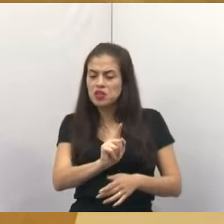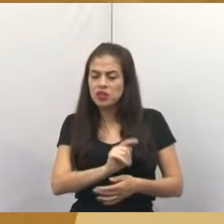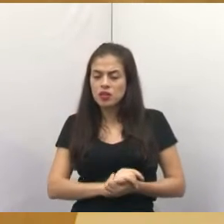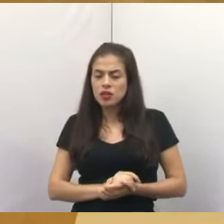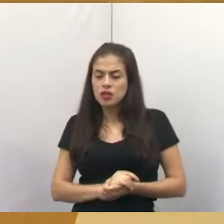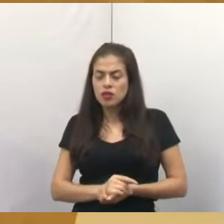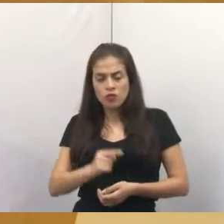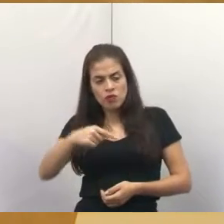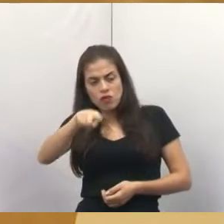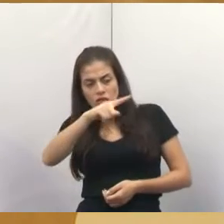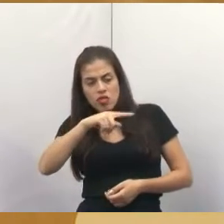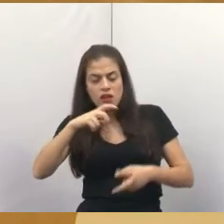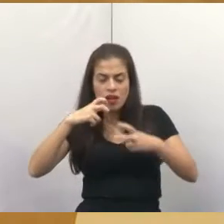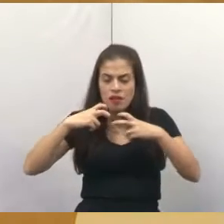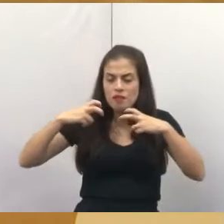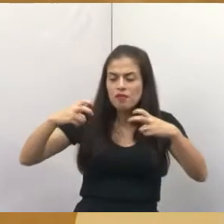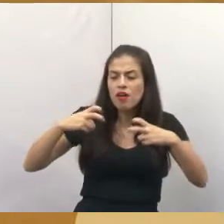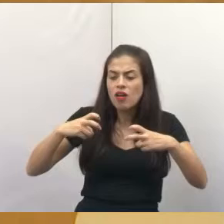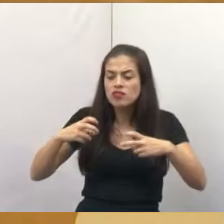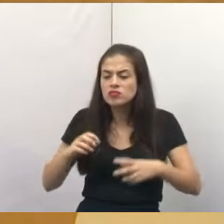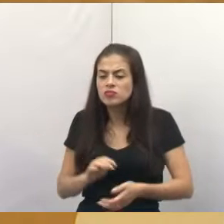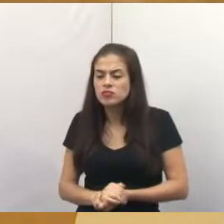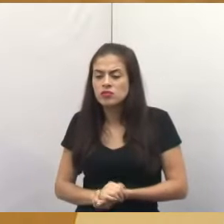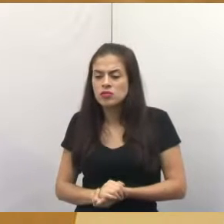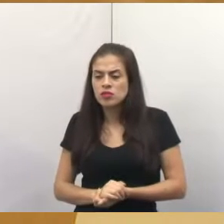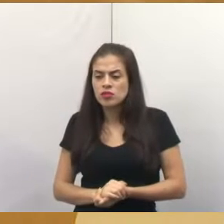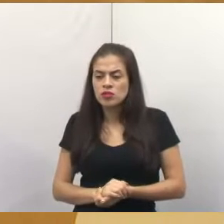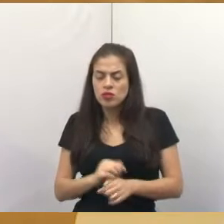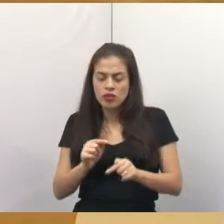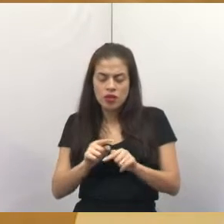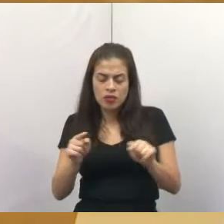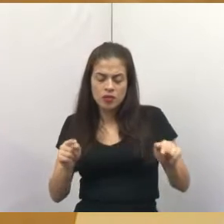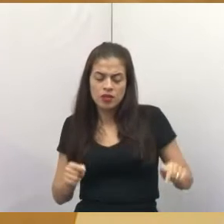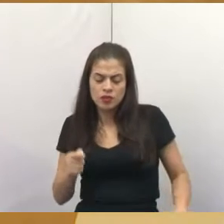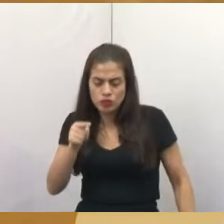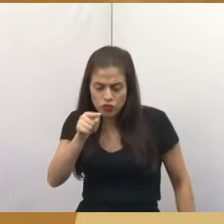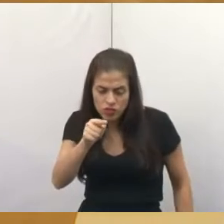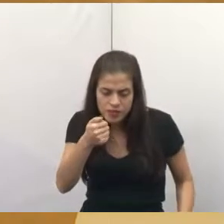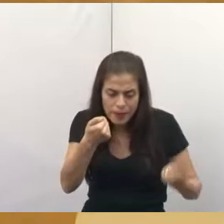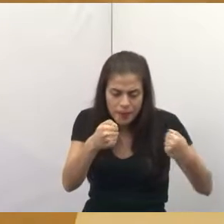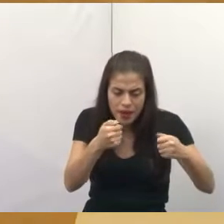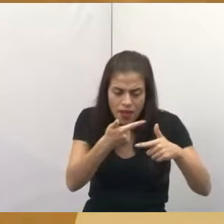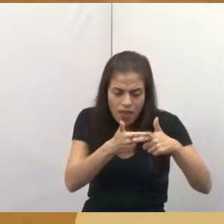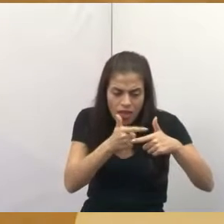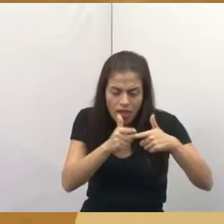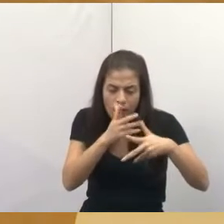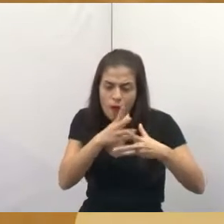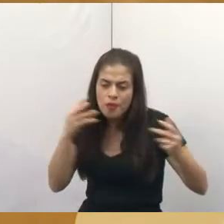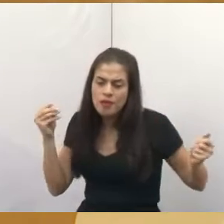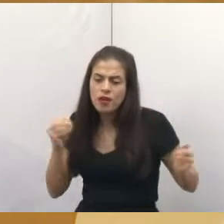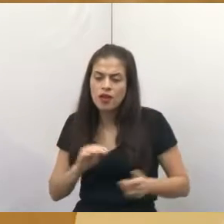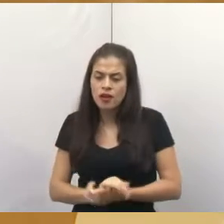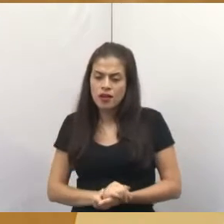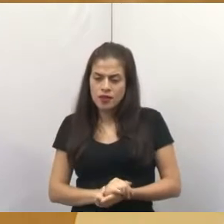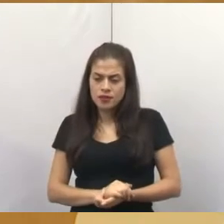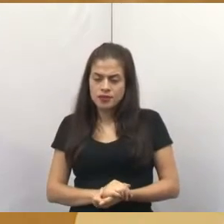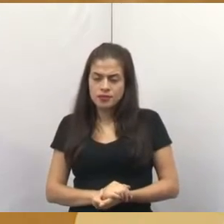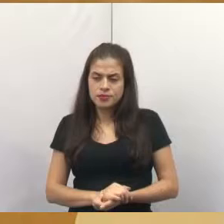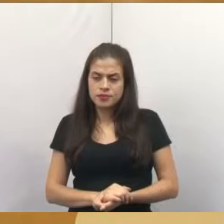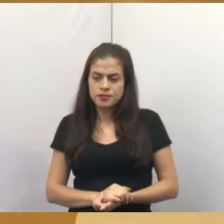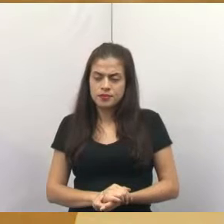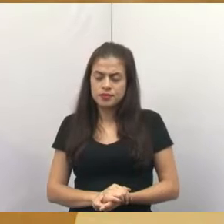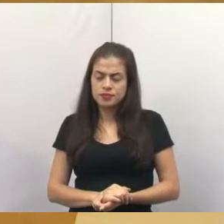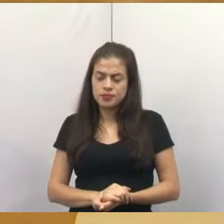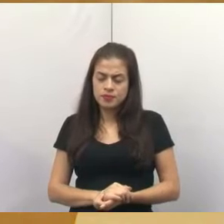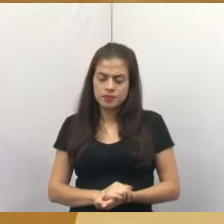gabinete. Tudo que acontecer lá é você que tem que resolver, porque você, a pensar bem, você está ganhando mais do que